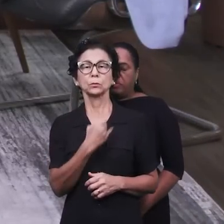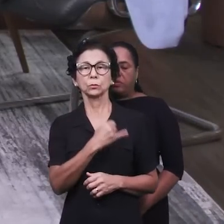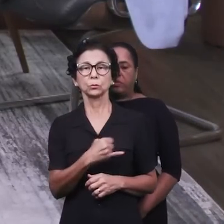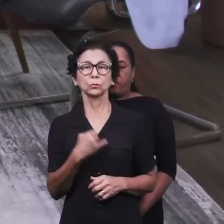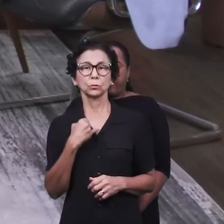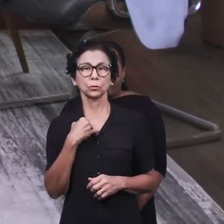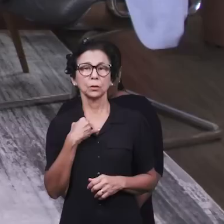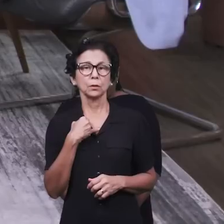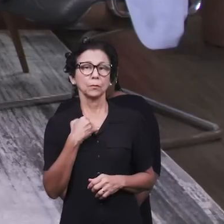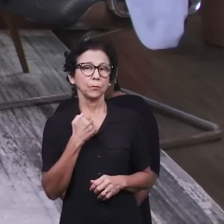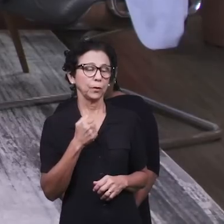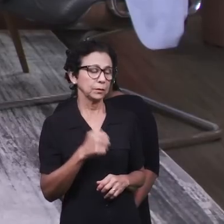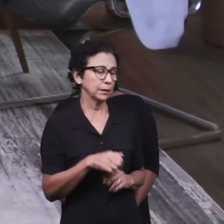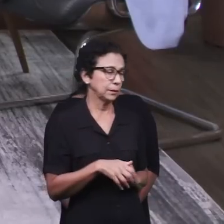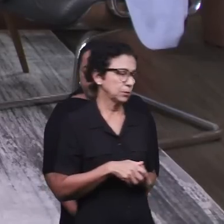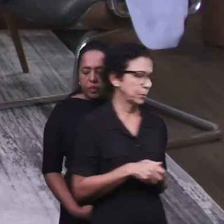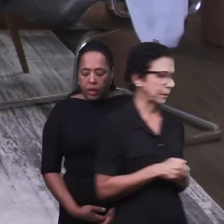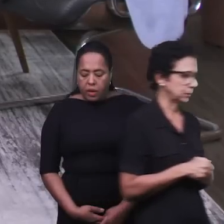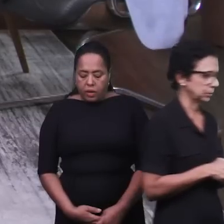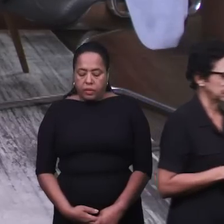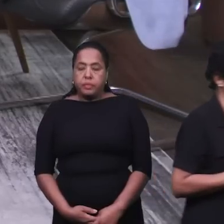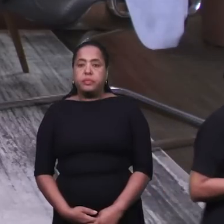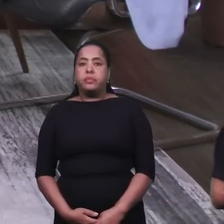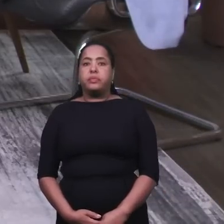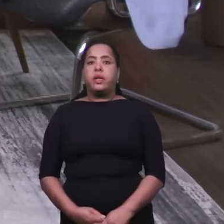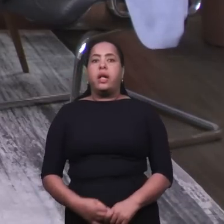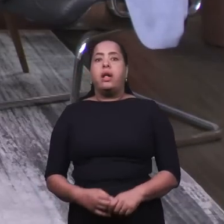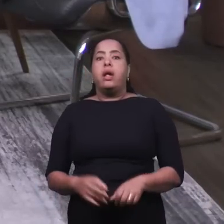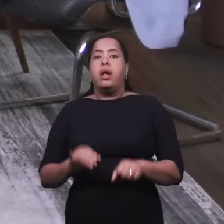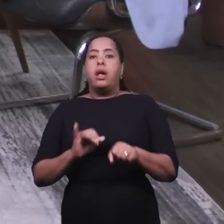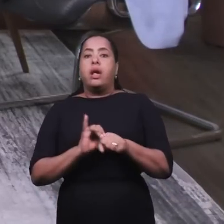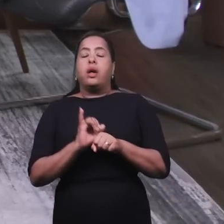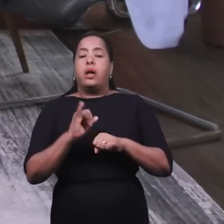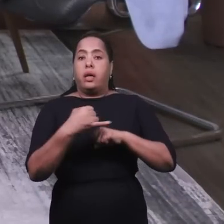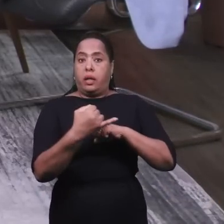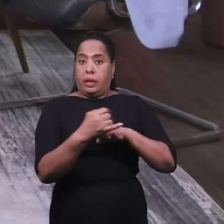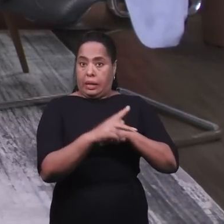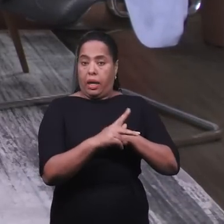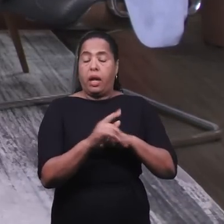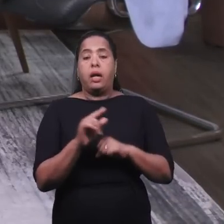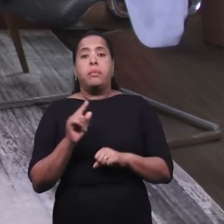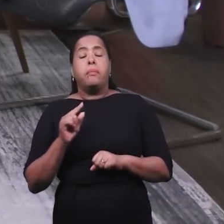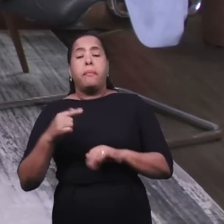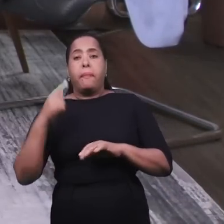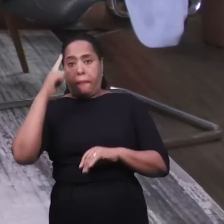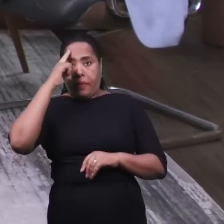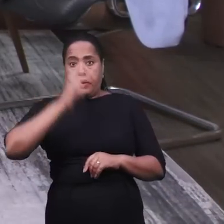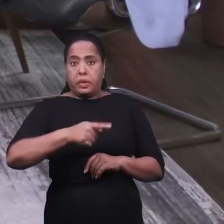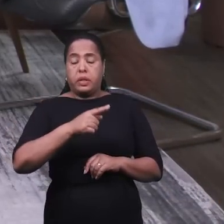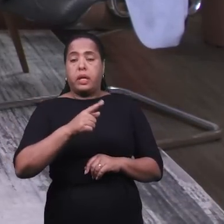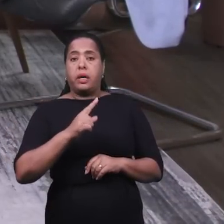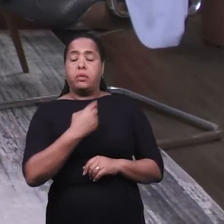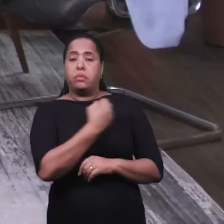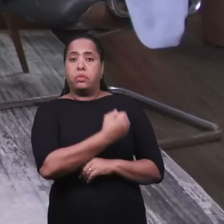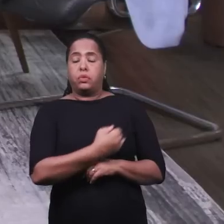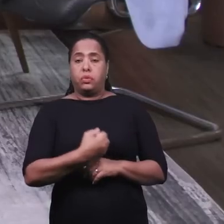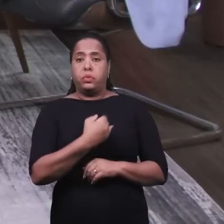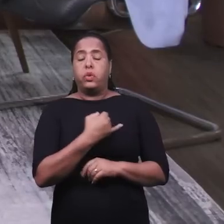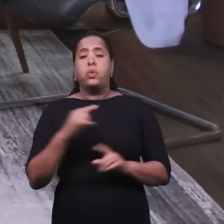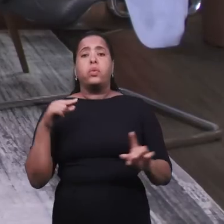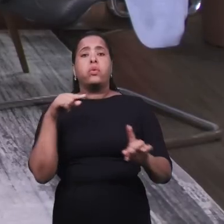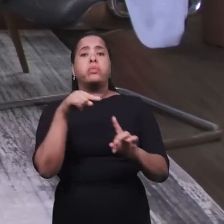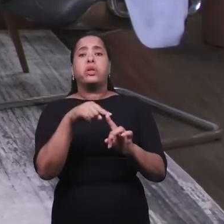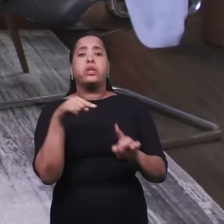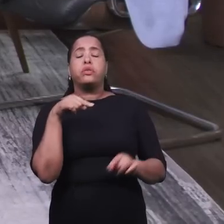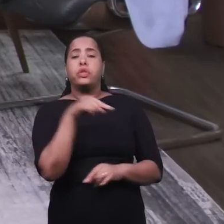para a ilha de Patmos era para ele morrer lá. Porque todas as pessoas que eram enviadas para a ilha de Patmos, que era uma ilha essencialmente